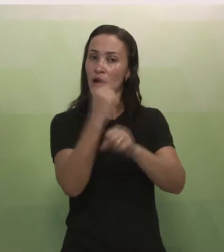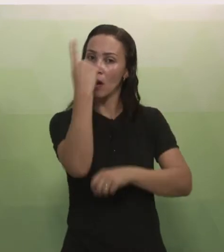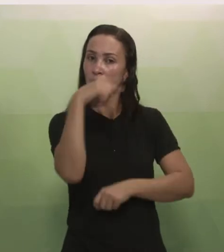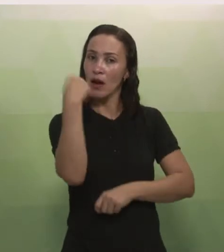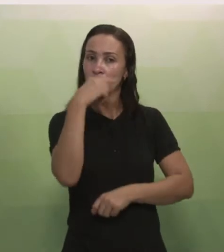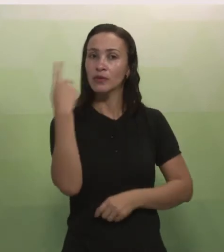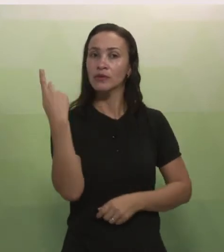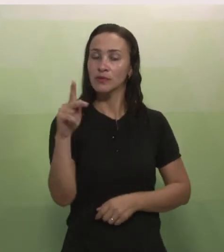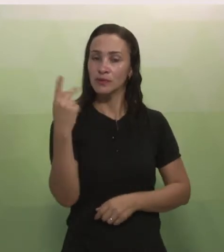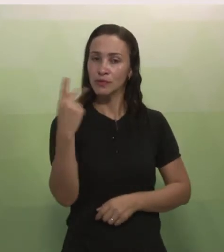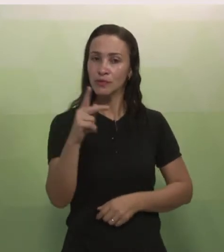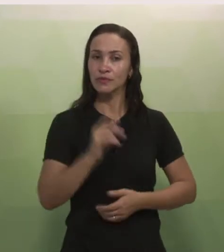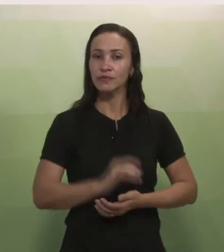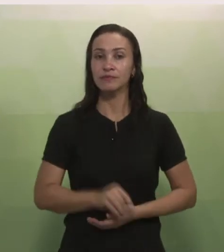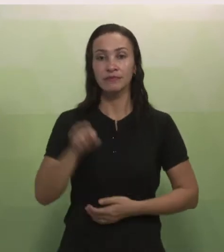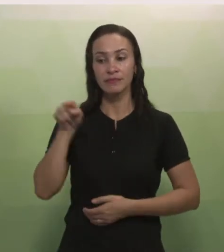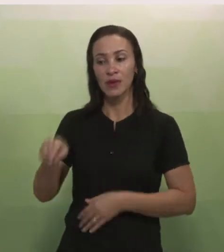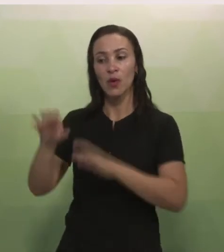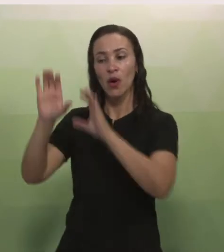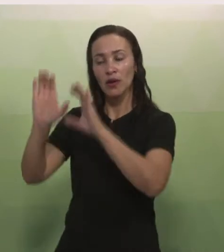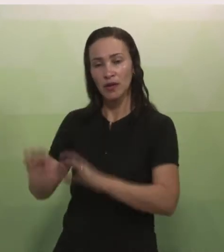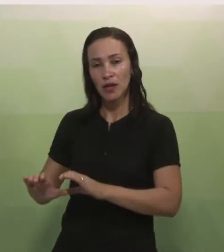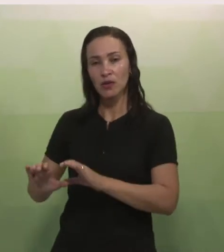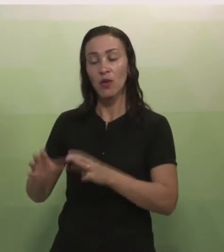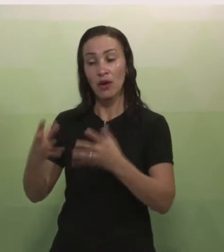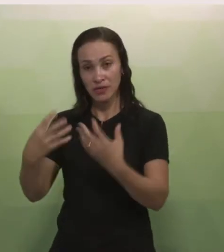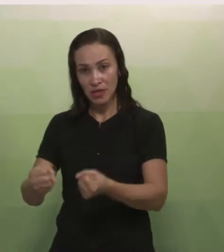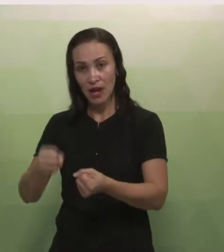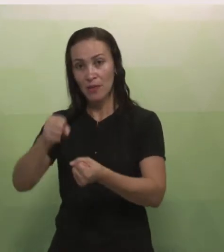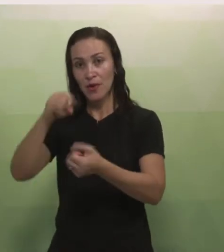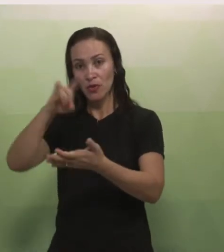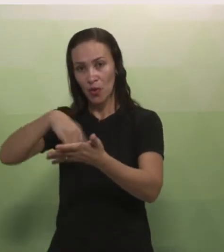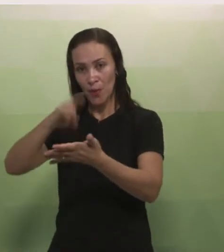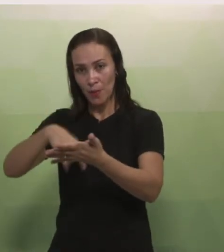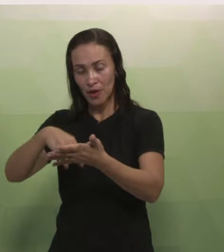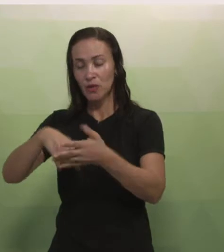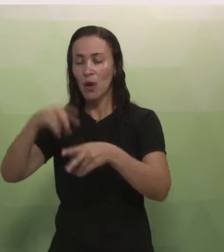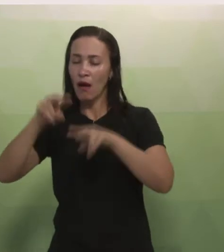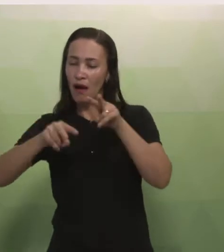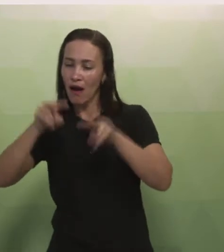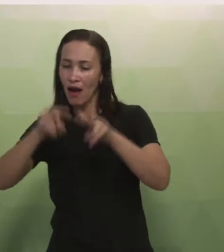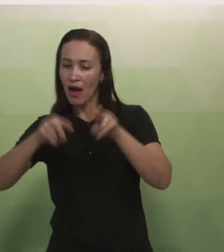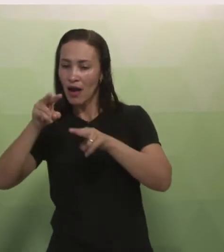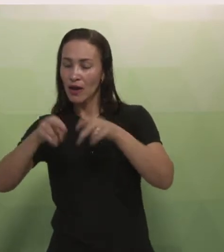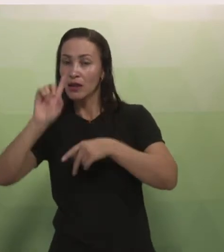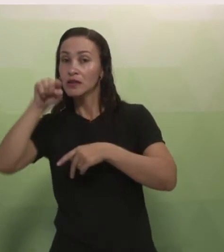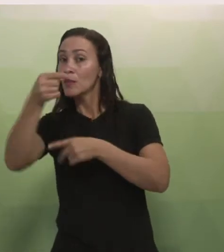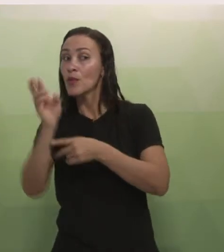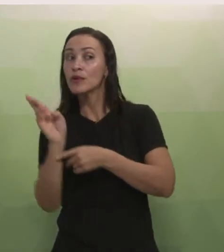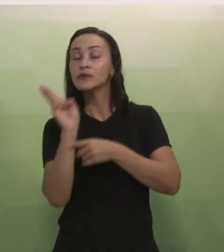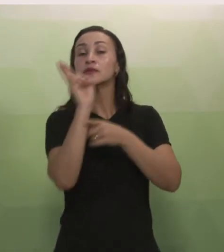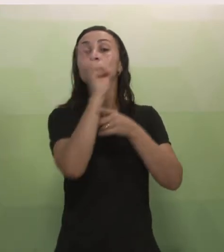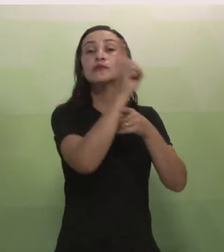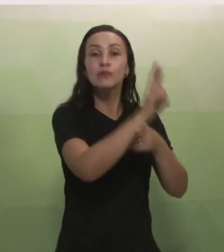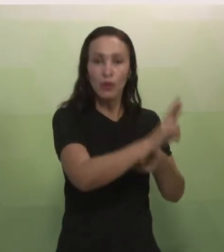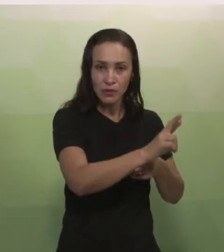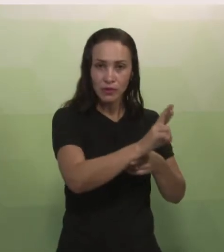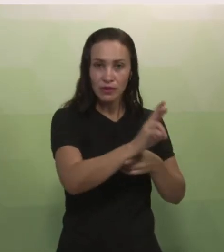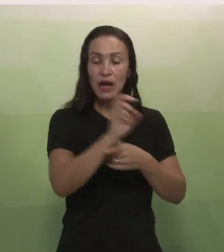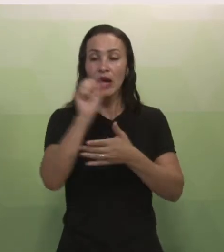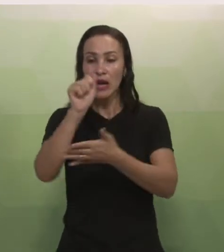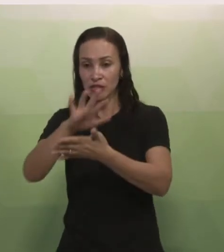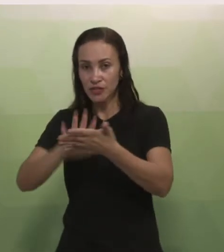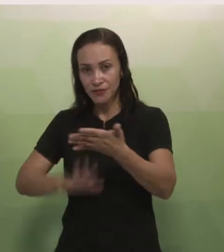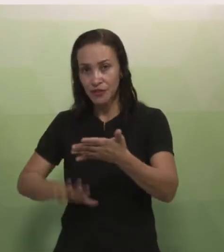horas. E esse coordenador vai analisar e dar parecer sobre as atividades que, porventura,